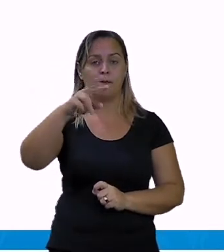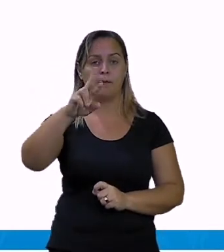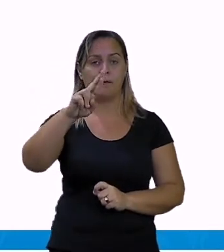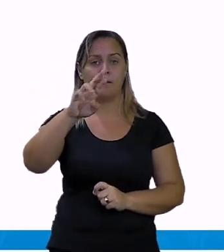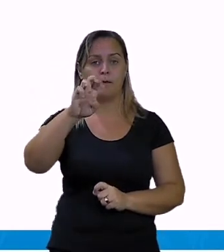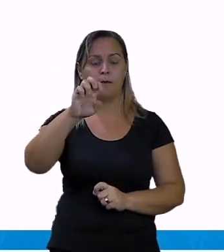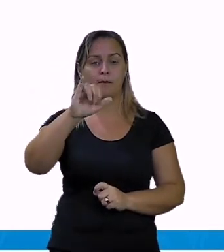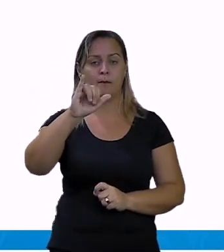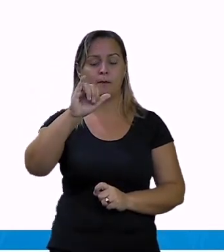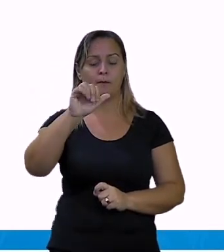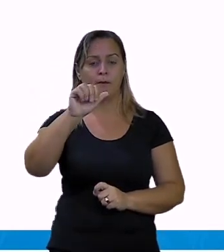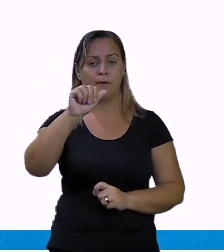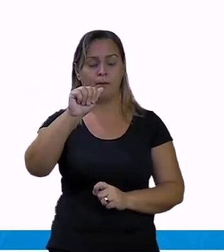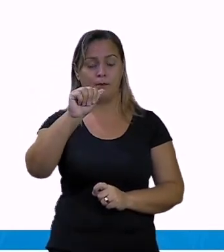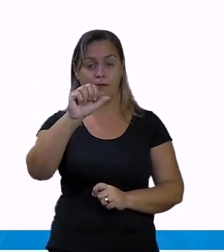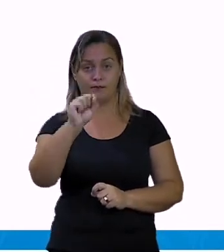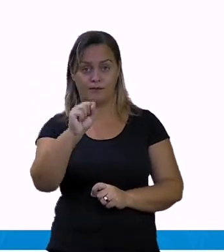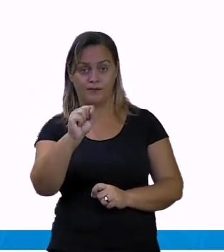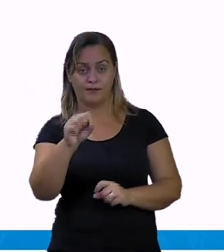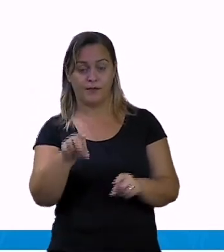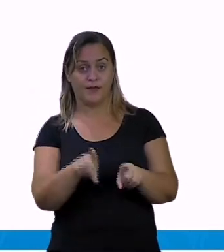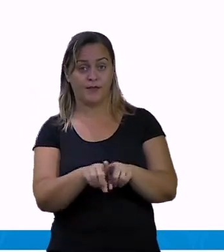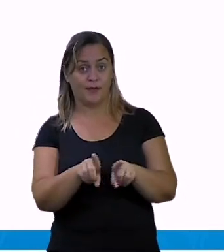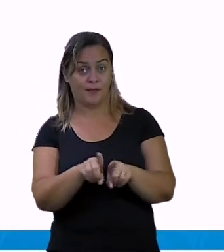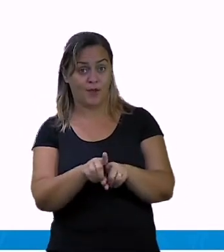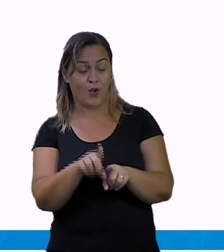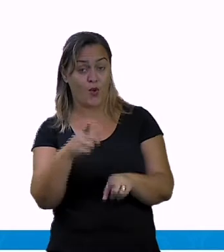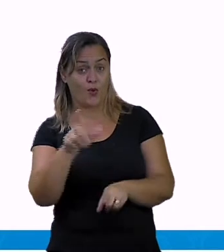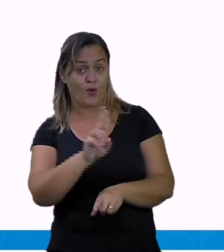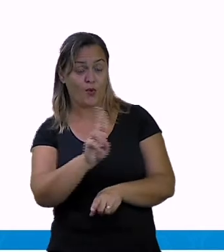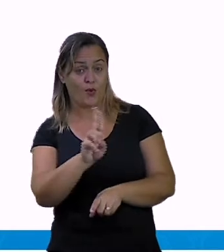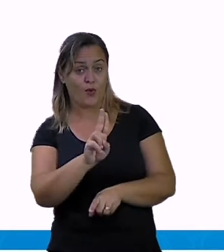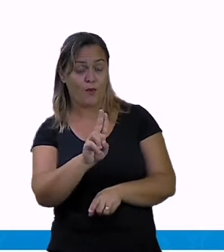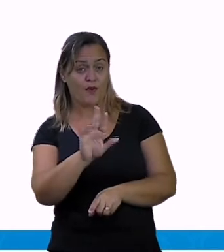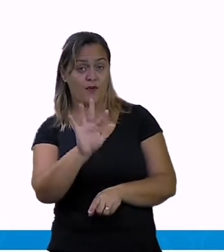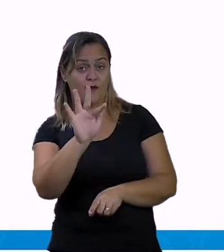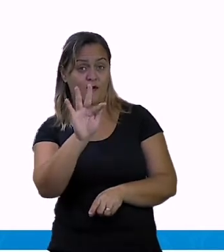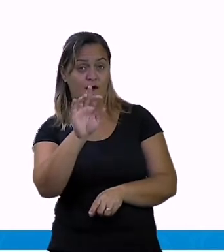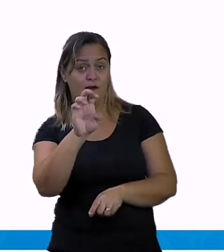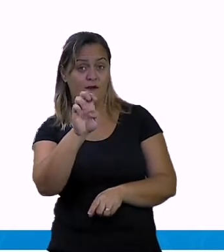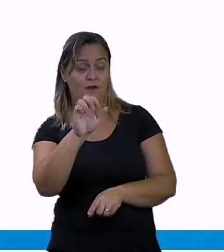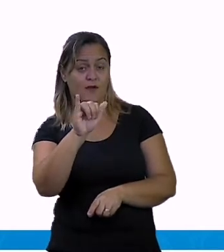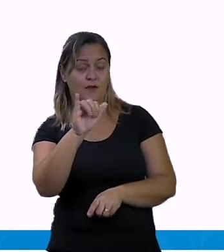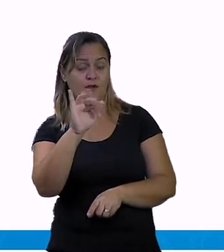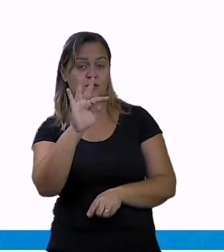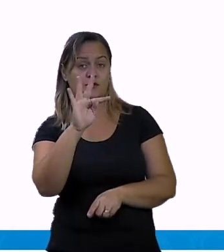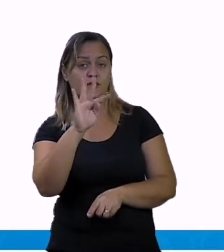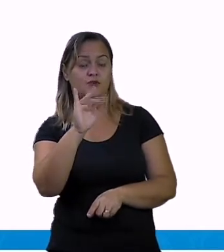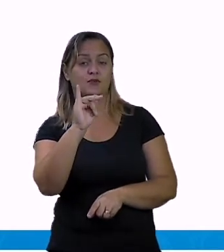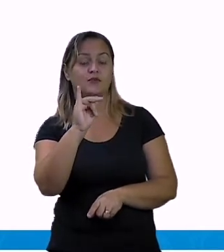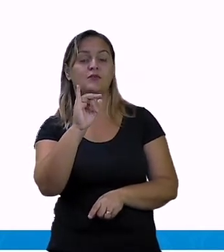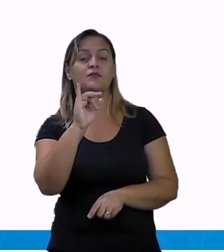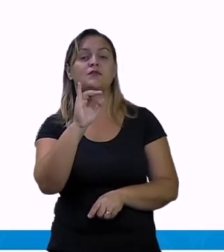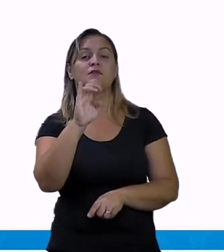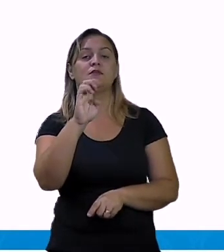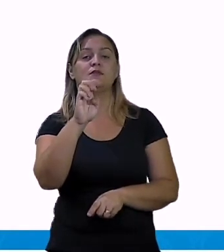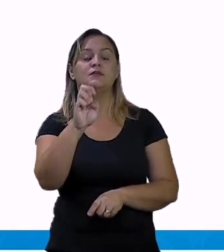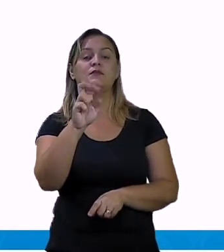Feiticeira? Isso é coisa de bruxa, professora. São peixes bruxa. A gente dá esse